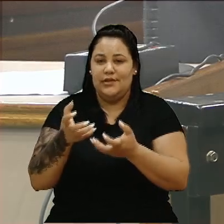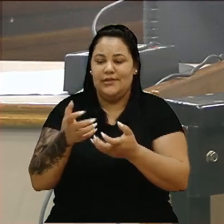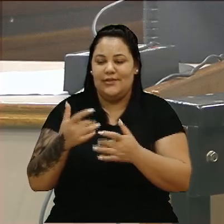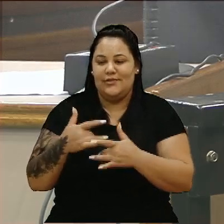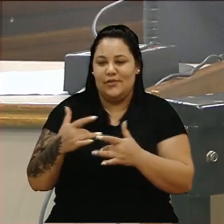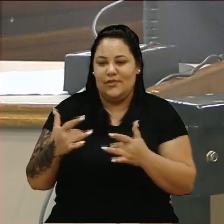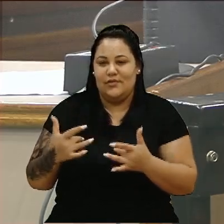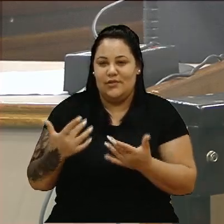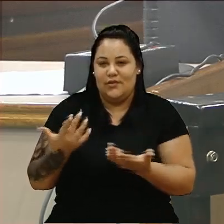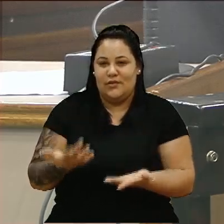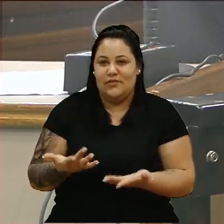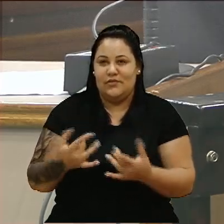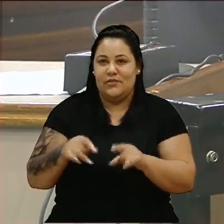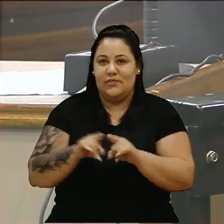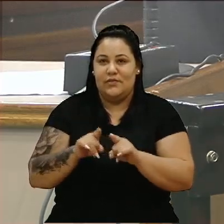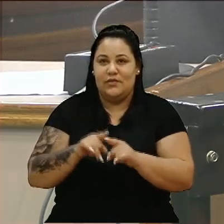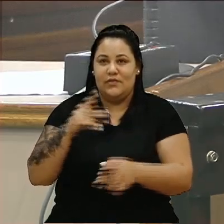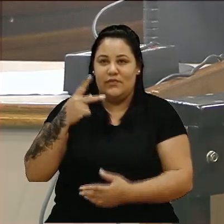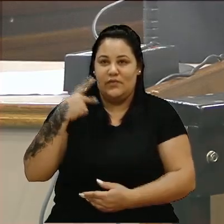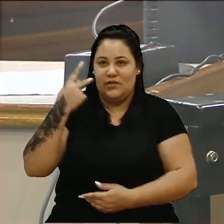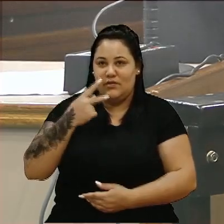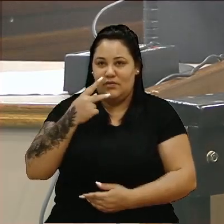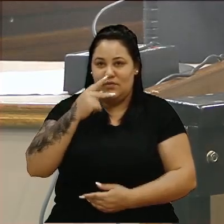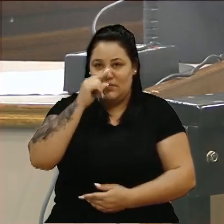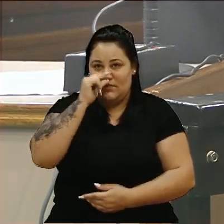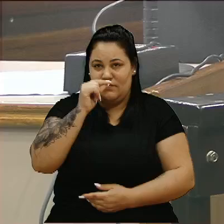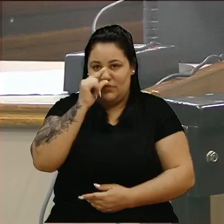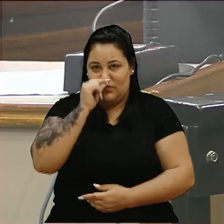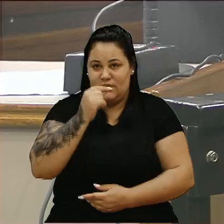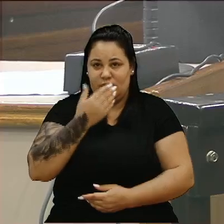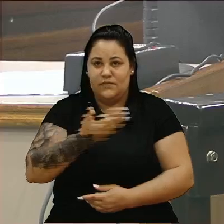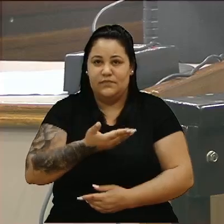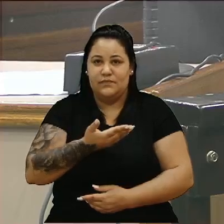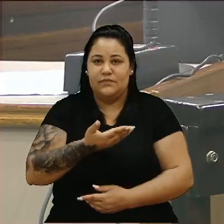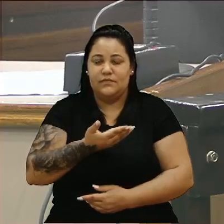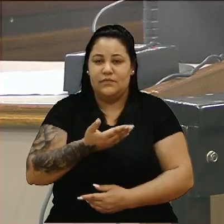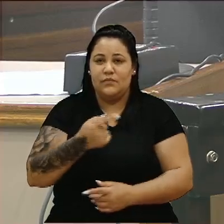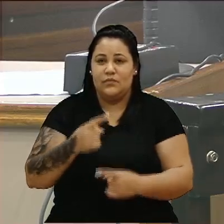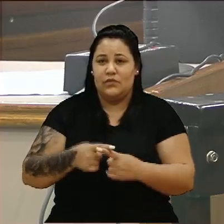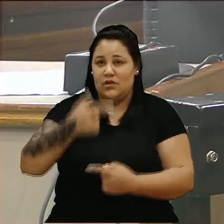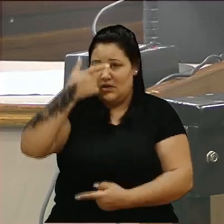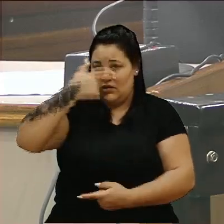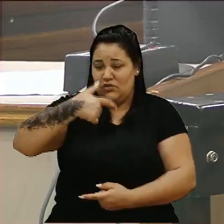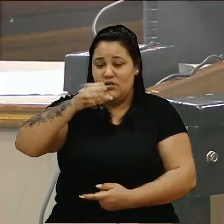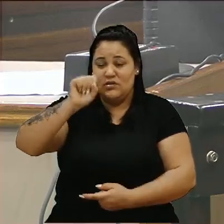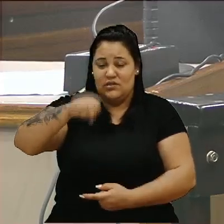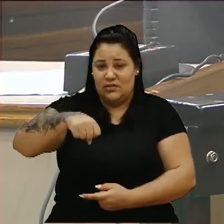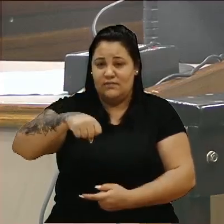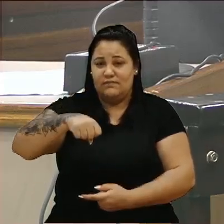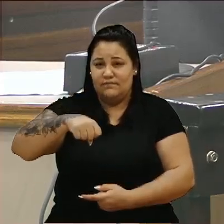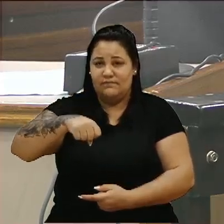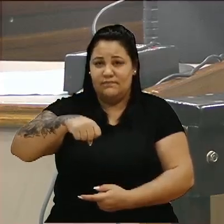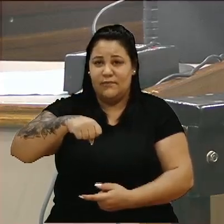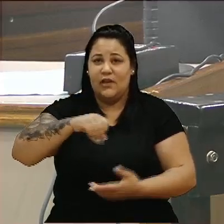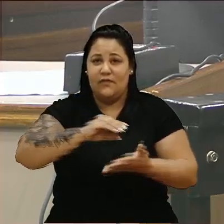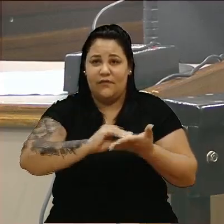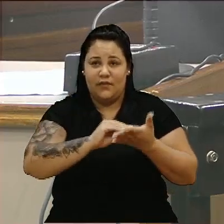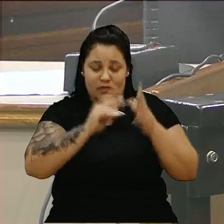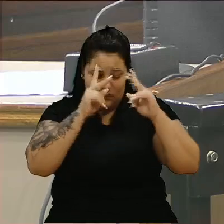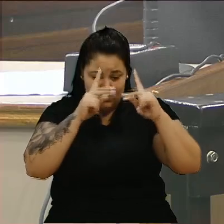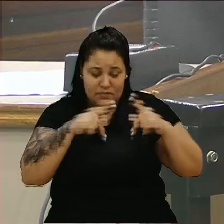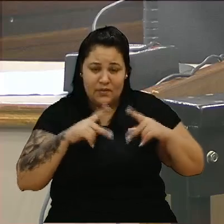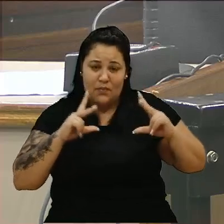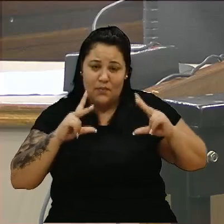com o vereador Fantinel, porque eu acho que, sim, faltou um reconhecimento do seu mérito, da